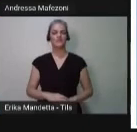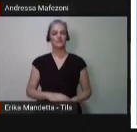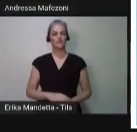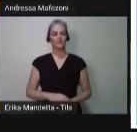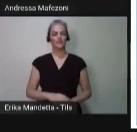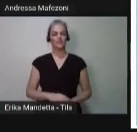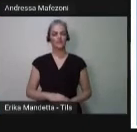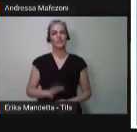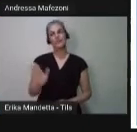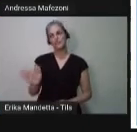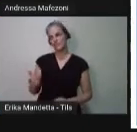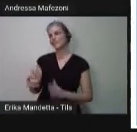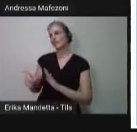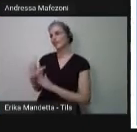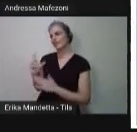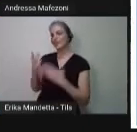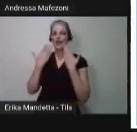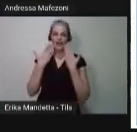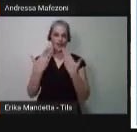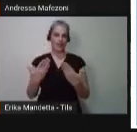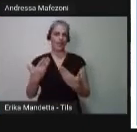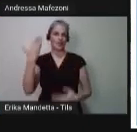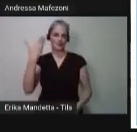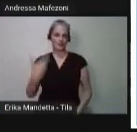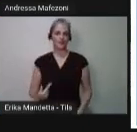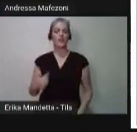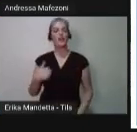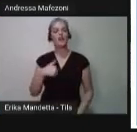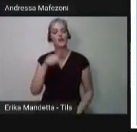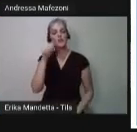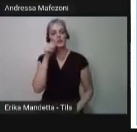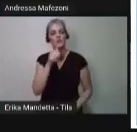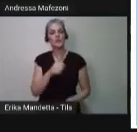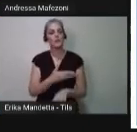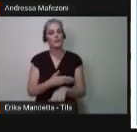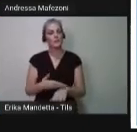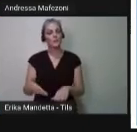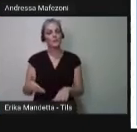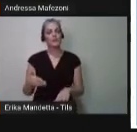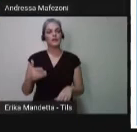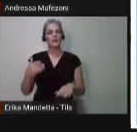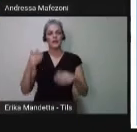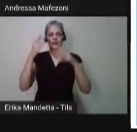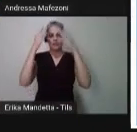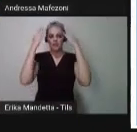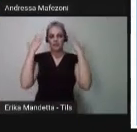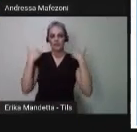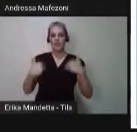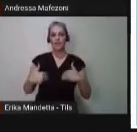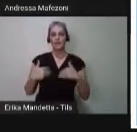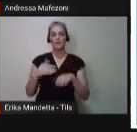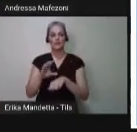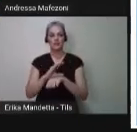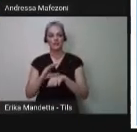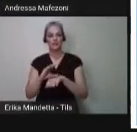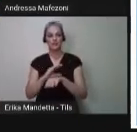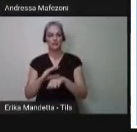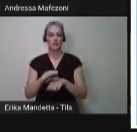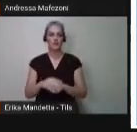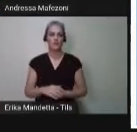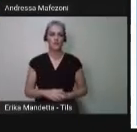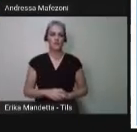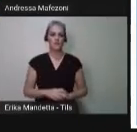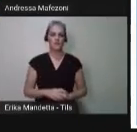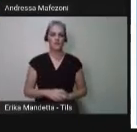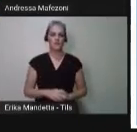fui apresentada anteriormente. Sou uma mulher branca, de cabelos castanhos, um pouco mais abaixo